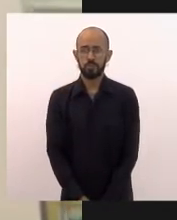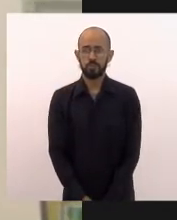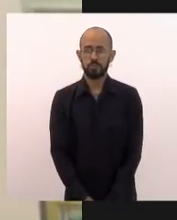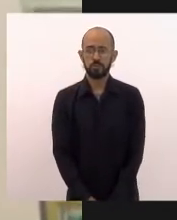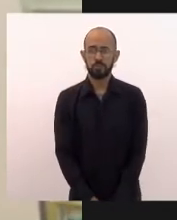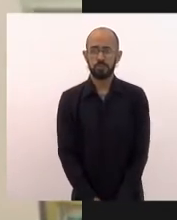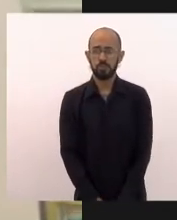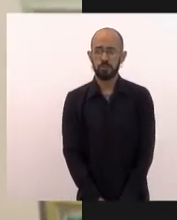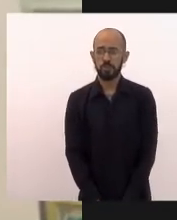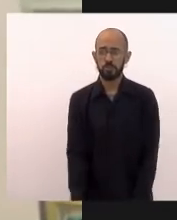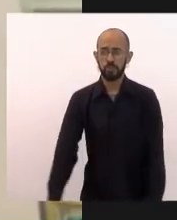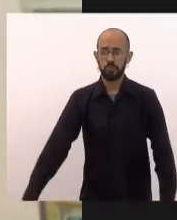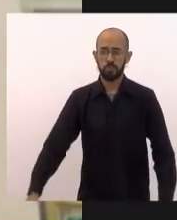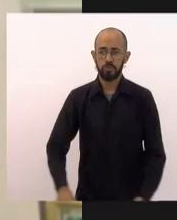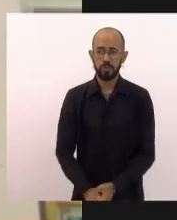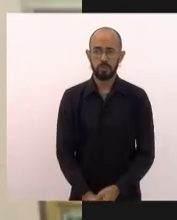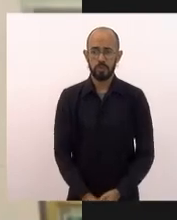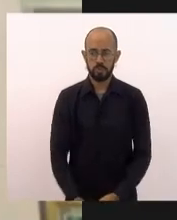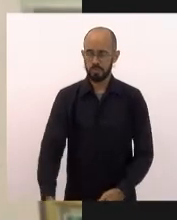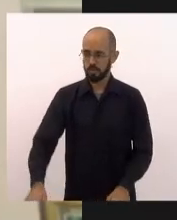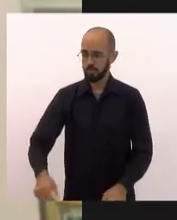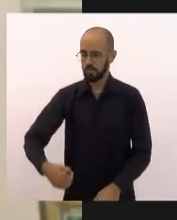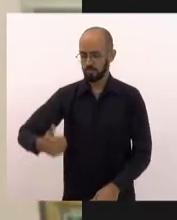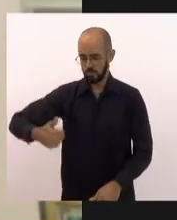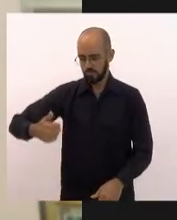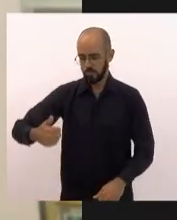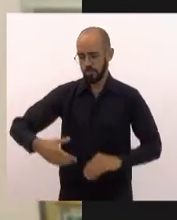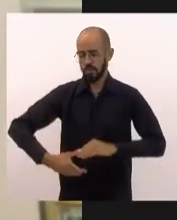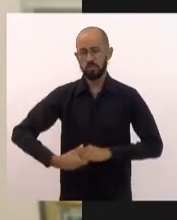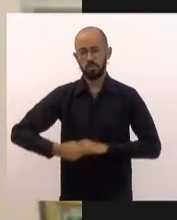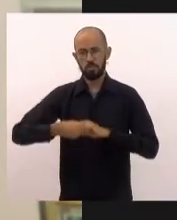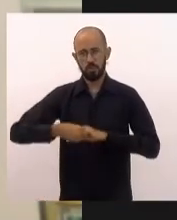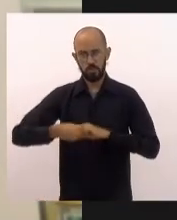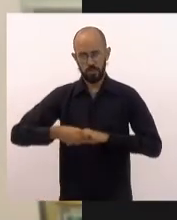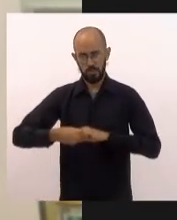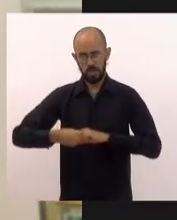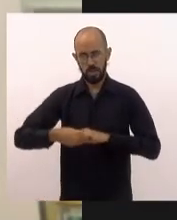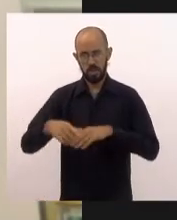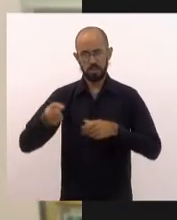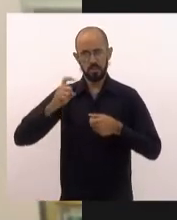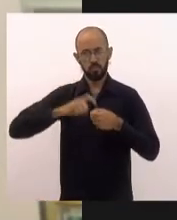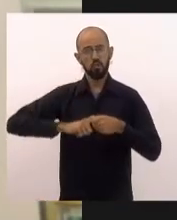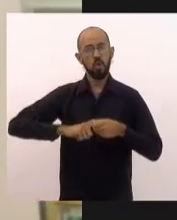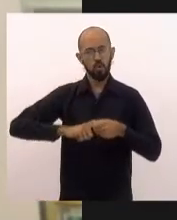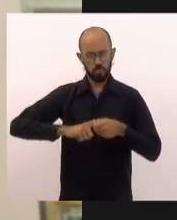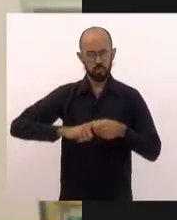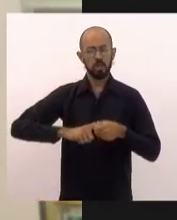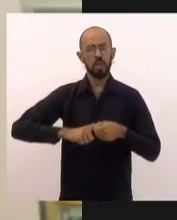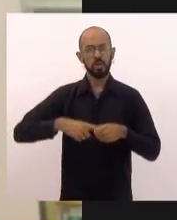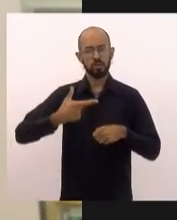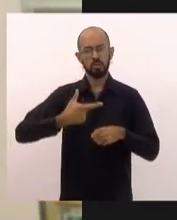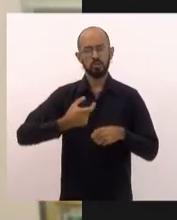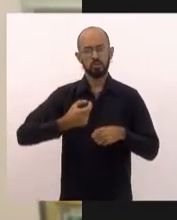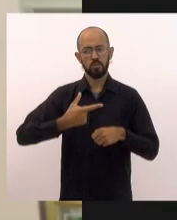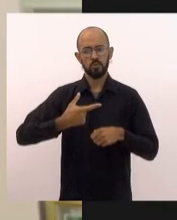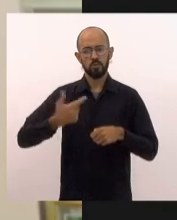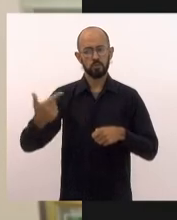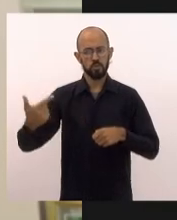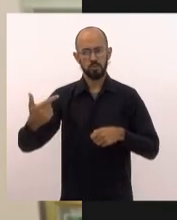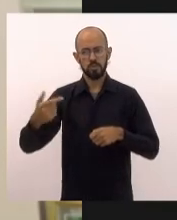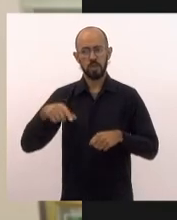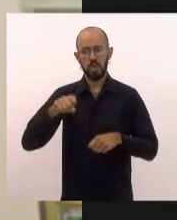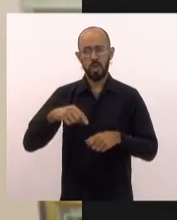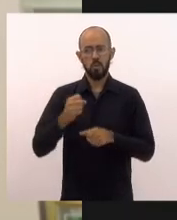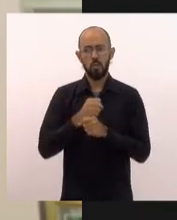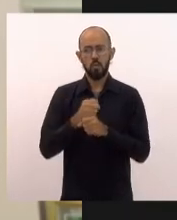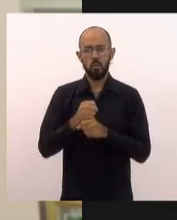em primeiro lugar, cumprimentar a todos aí, dizer da satisfação da gente retomar aí o ano legislativo, um ano importante, com muitas